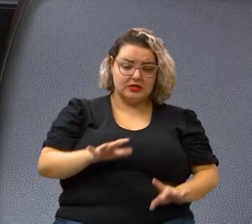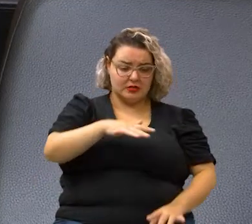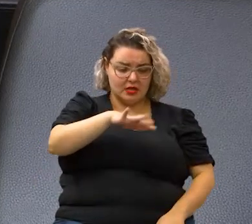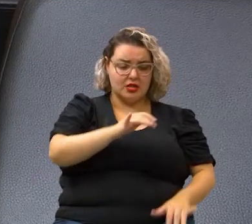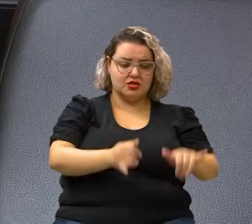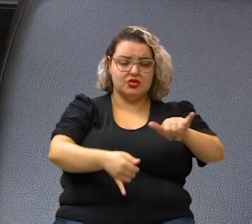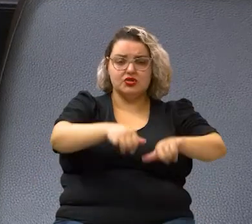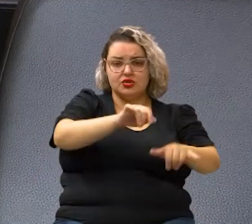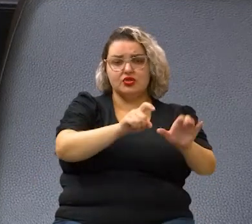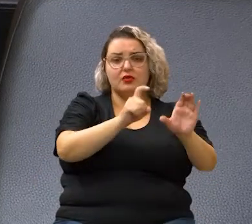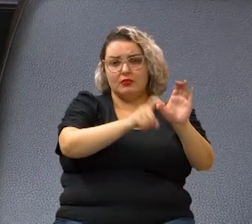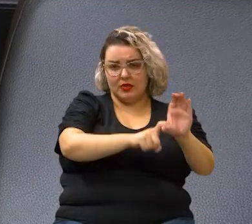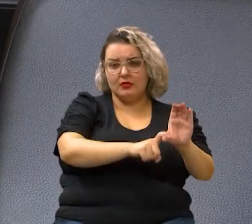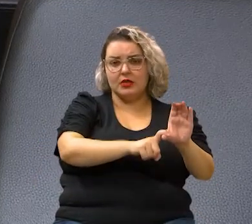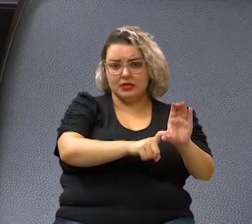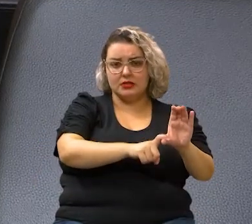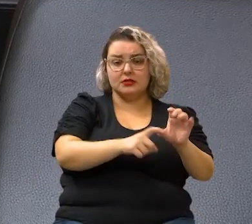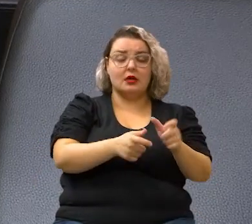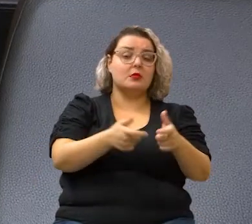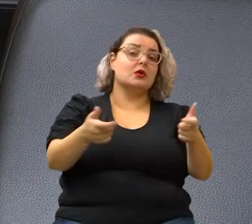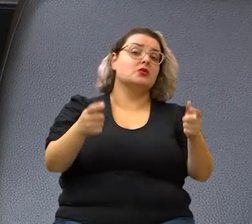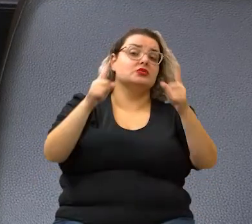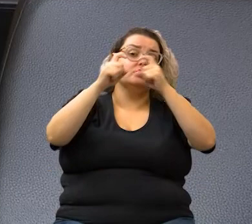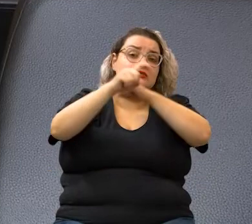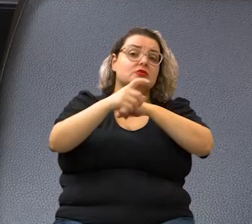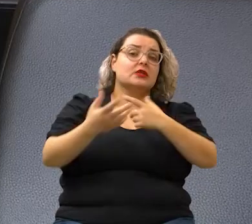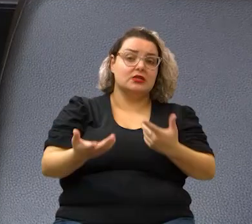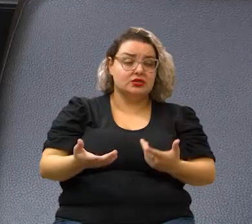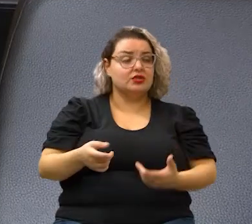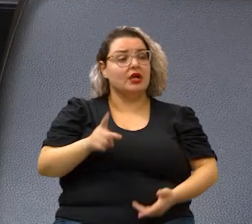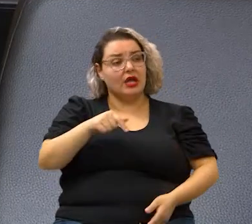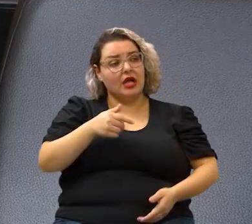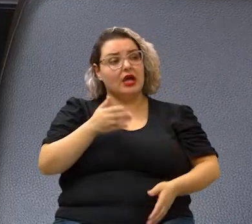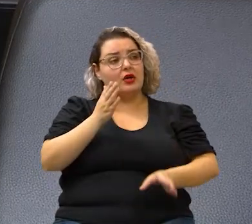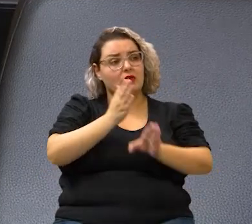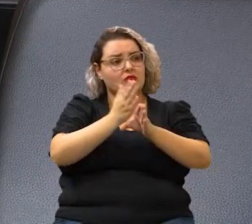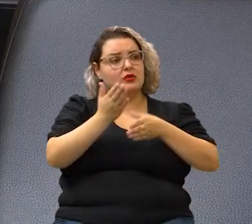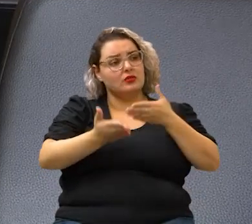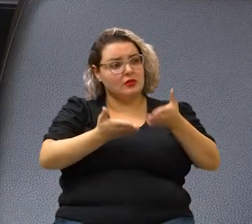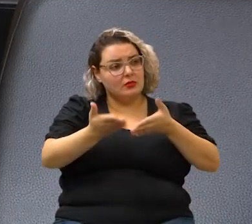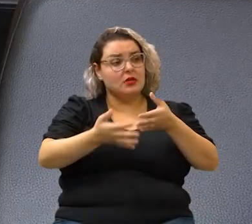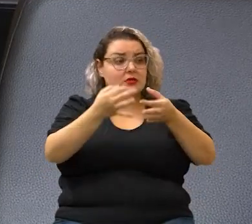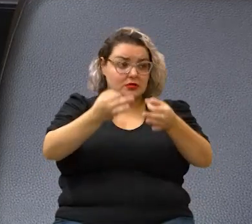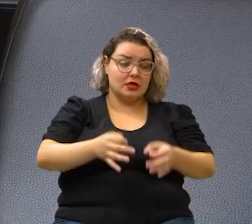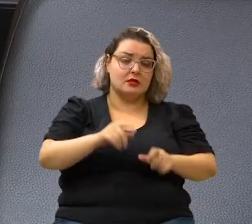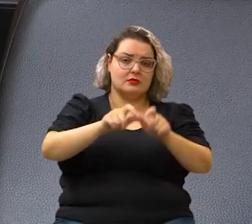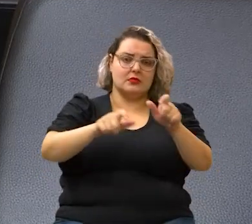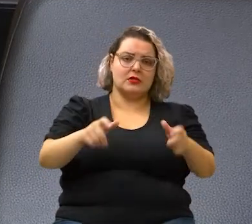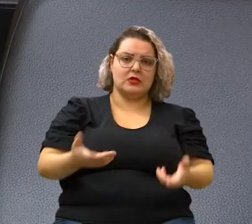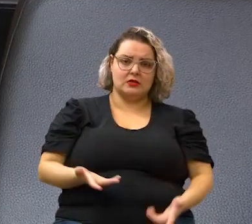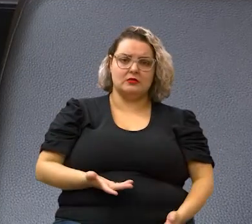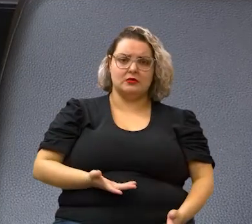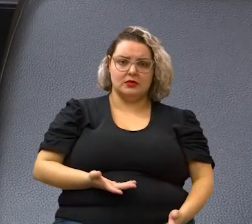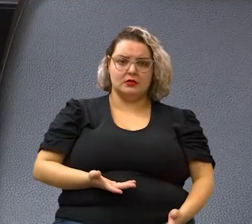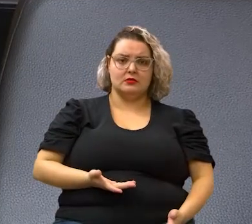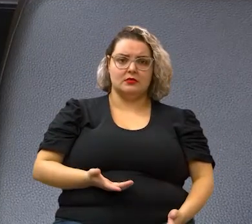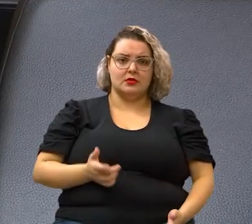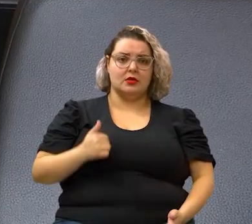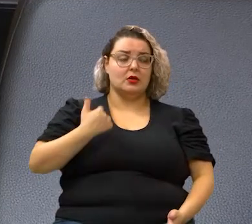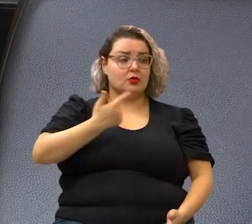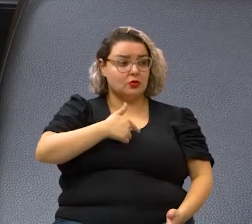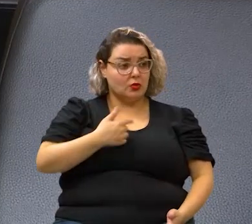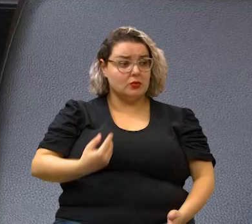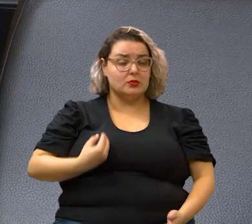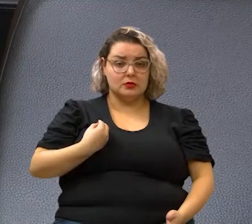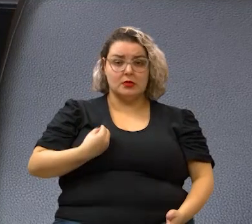área de dependência química, a nossa maior dificuldade é encontrar o tratamento adequado para essas pessoas. Né?